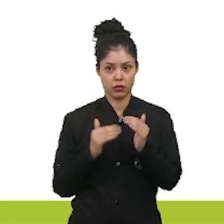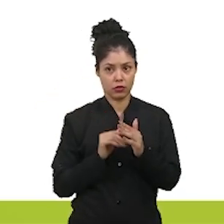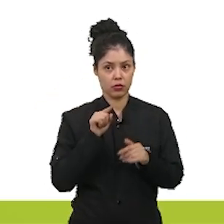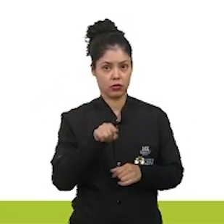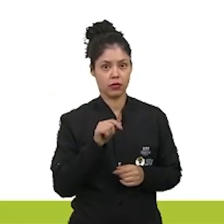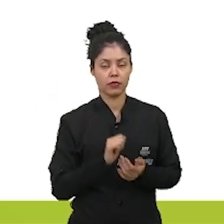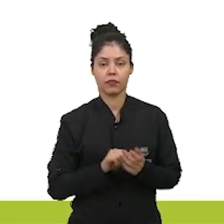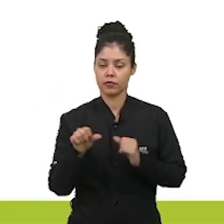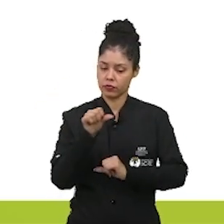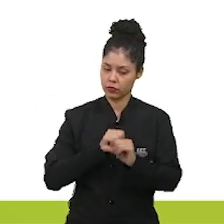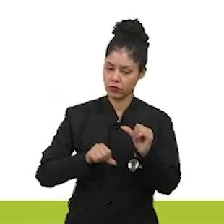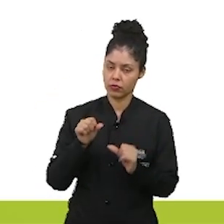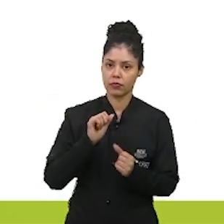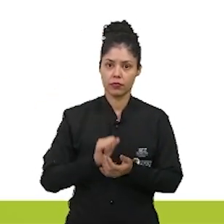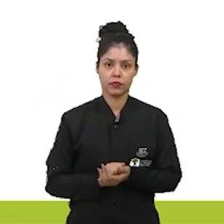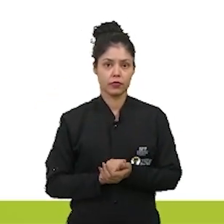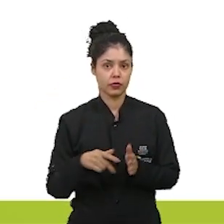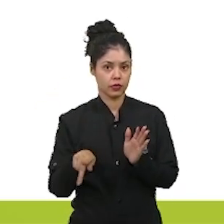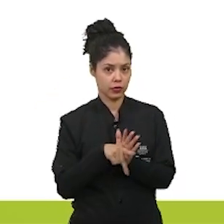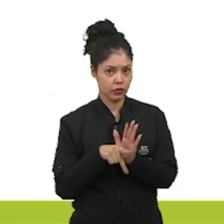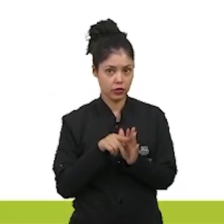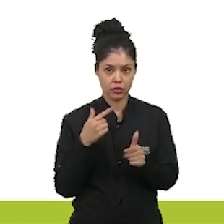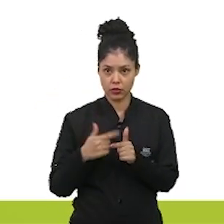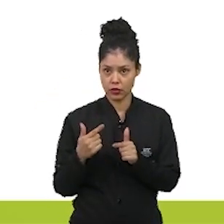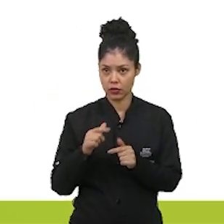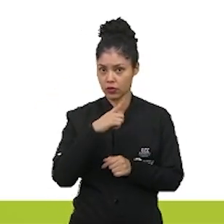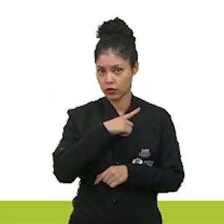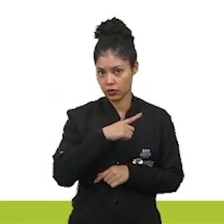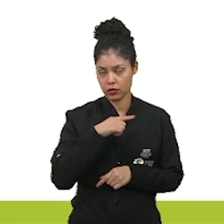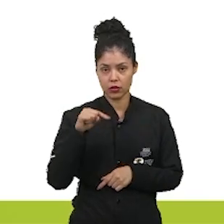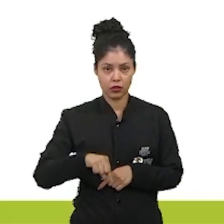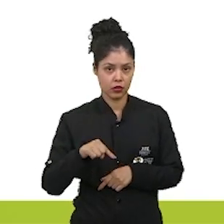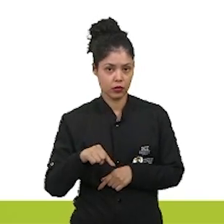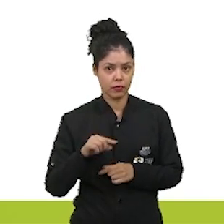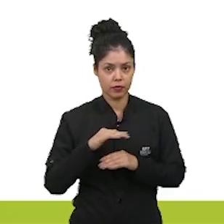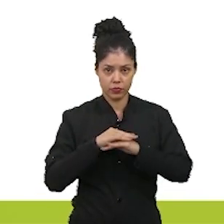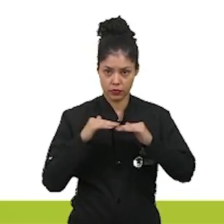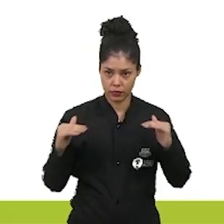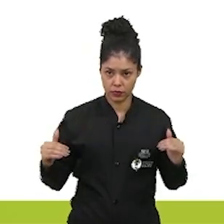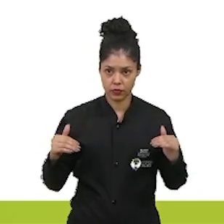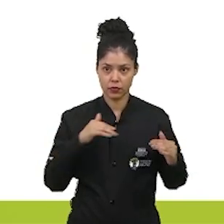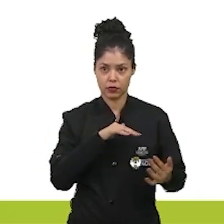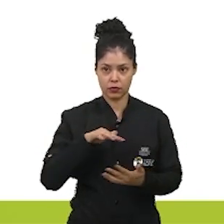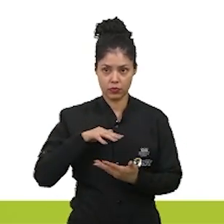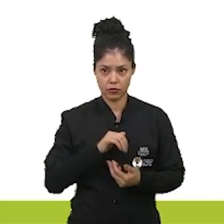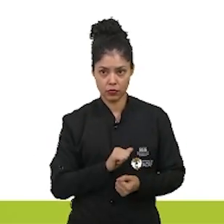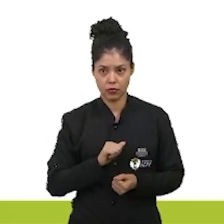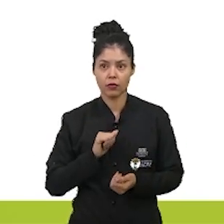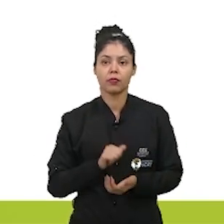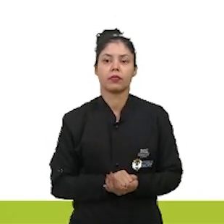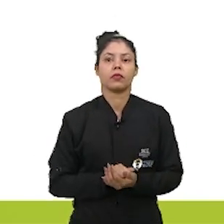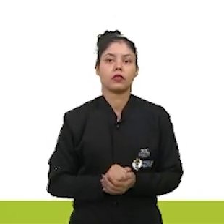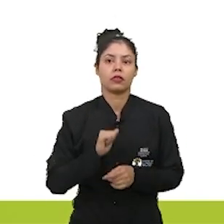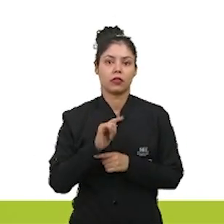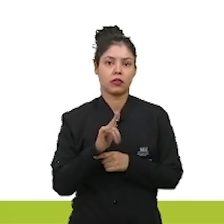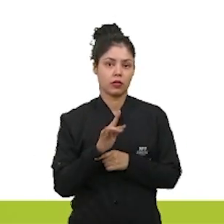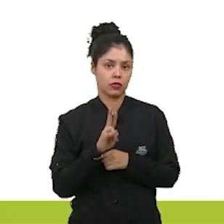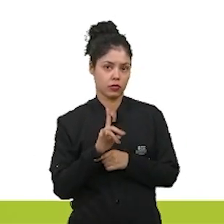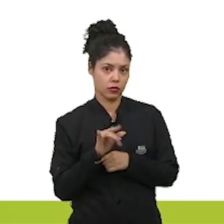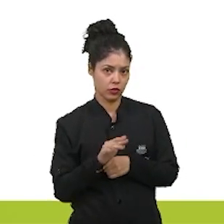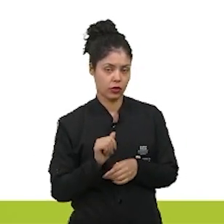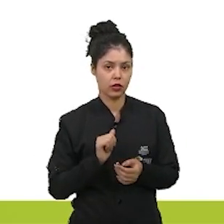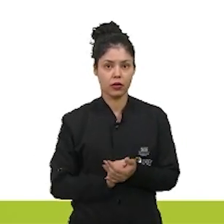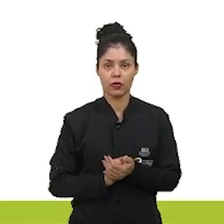vai modificar essa dinâmica, todo esse relevo que existe aqui na superfície terrestre. Tá? Então, a Cordilheira dos Andes,